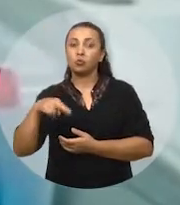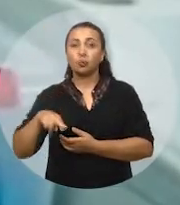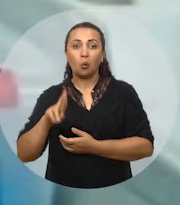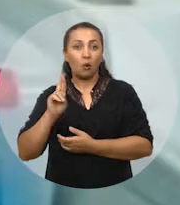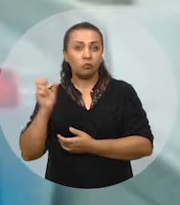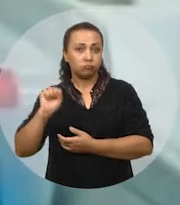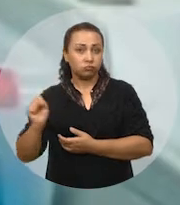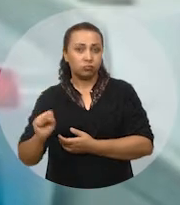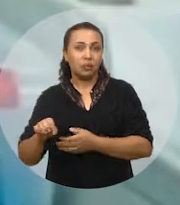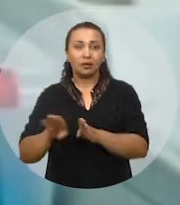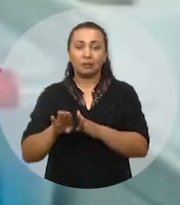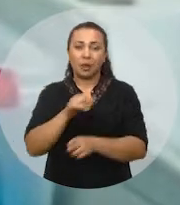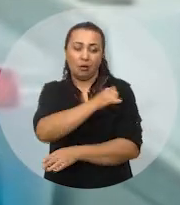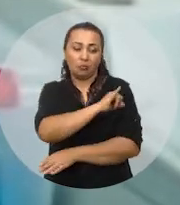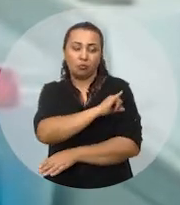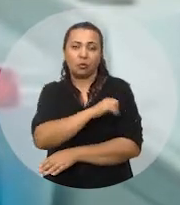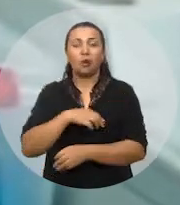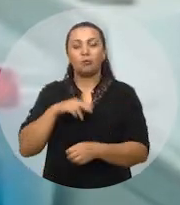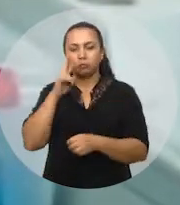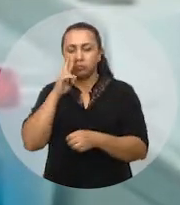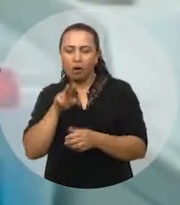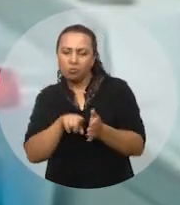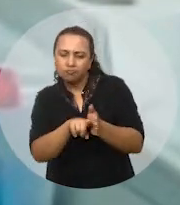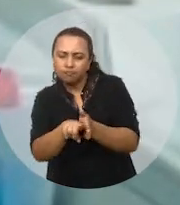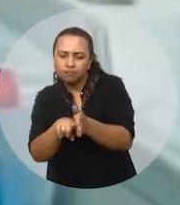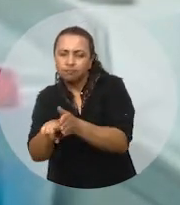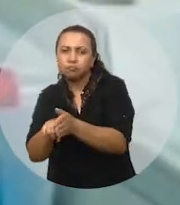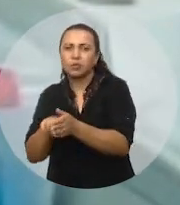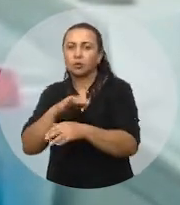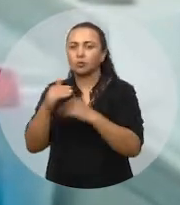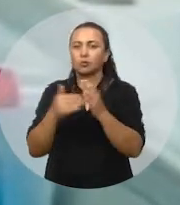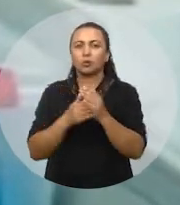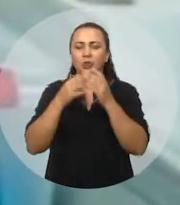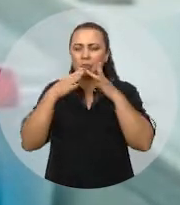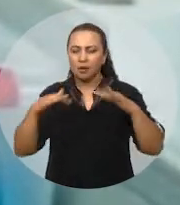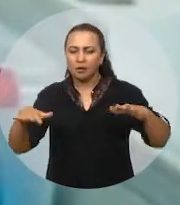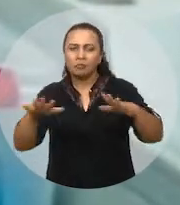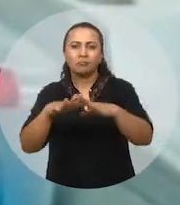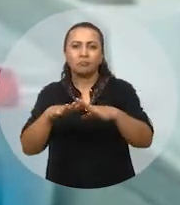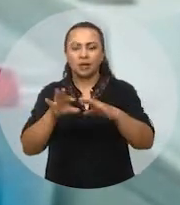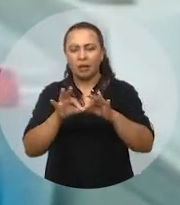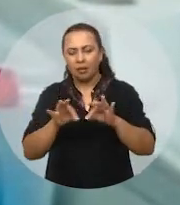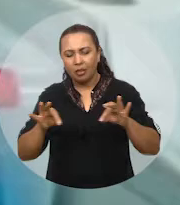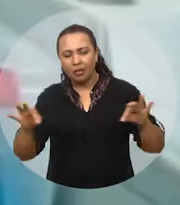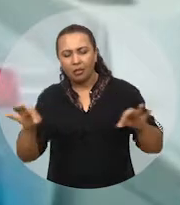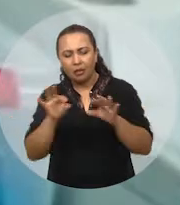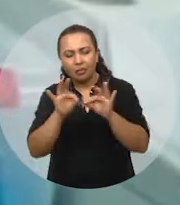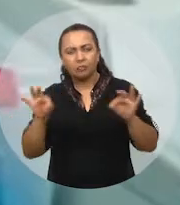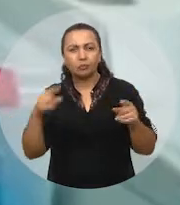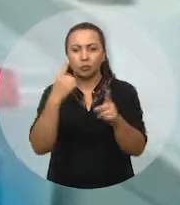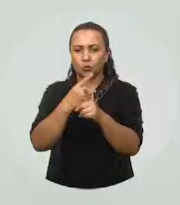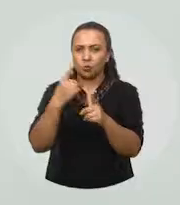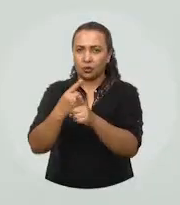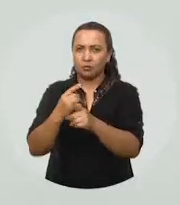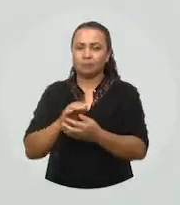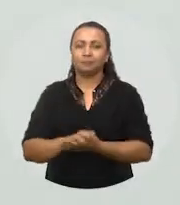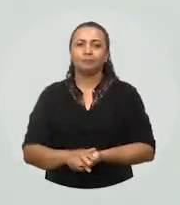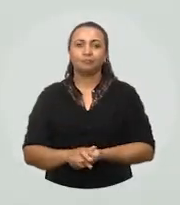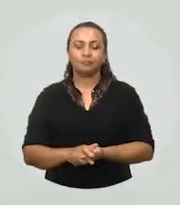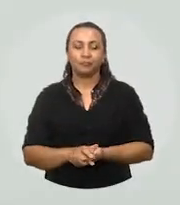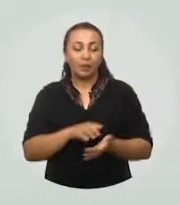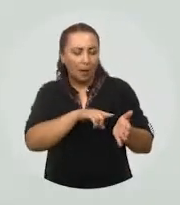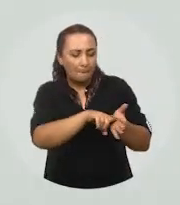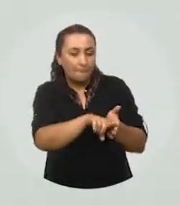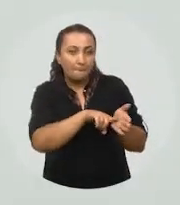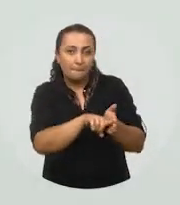monitorar todo o período da pandemia, as linhagens do SARS-CoV que foram sendo identificadas. A análise